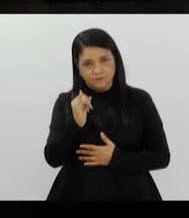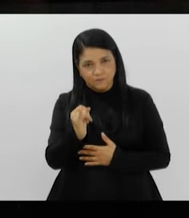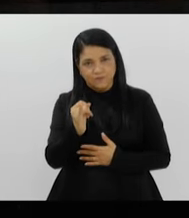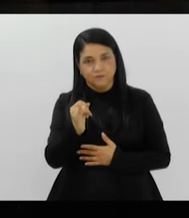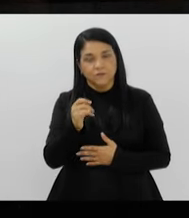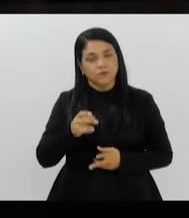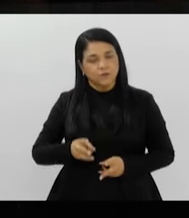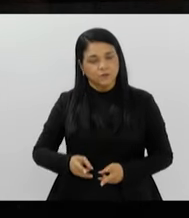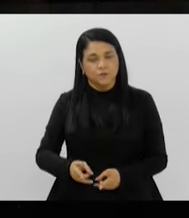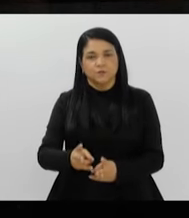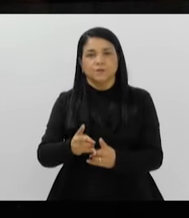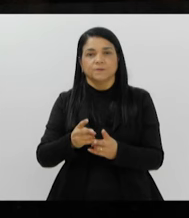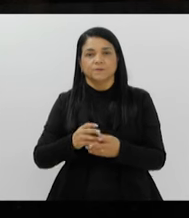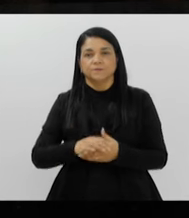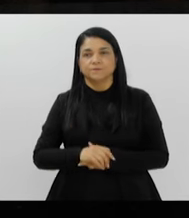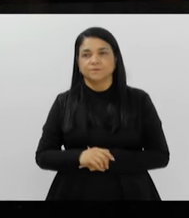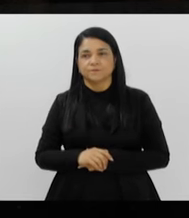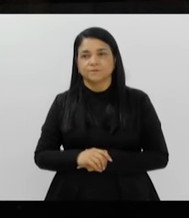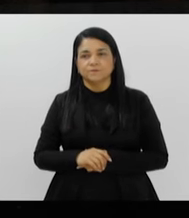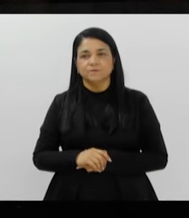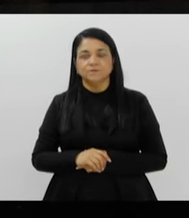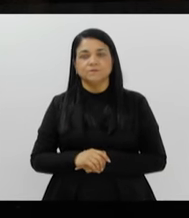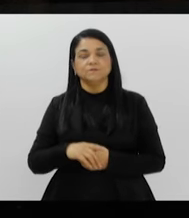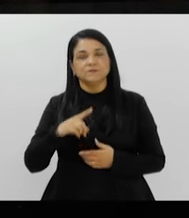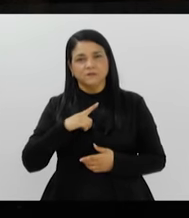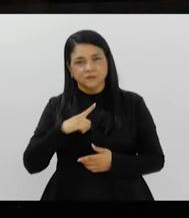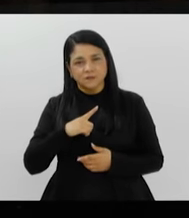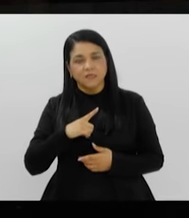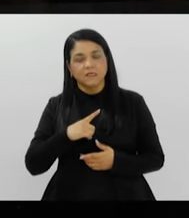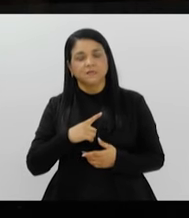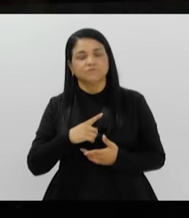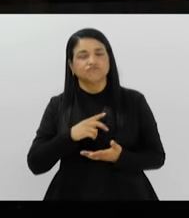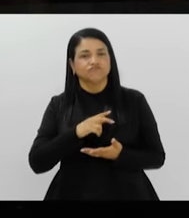de continuar, porque tem outros números